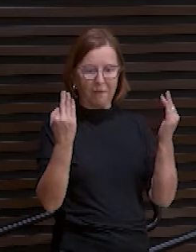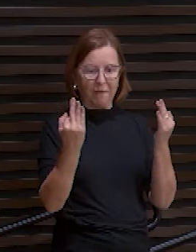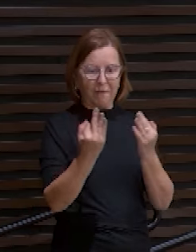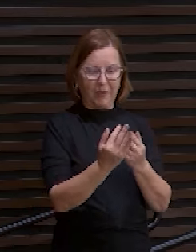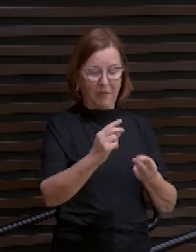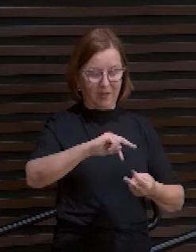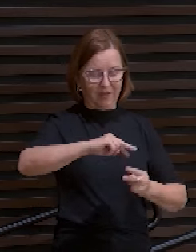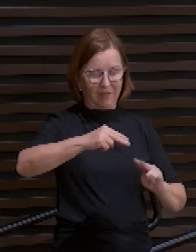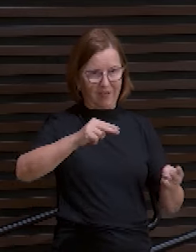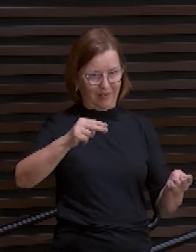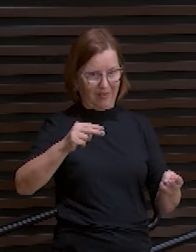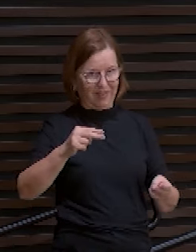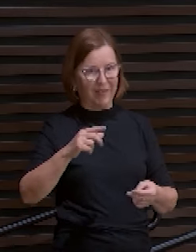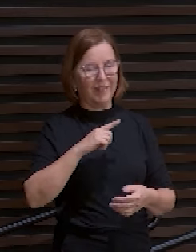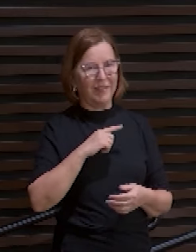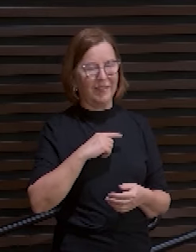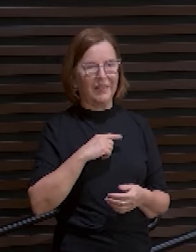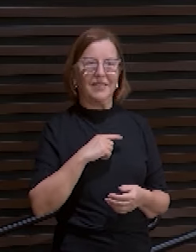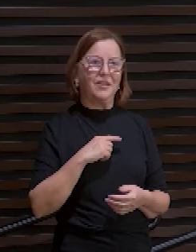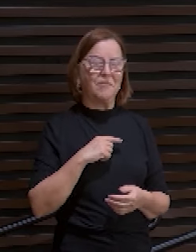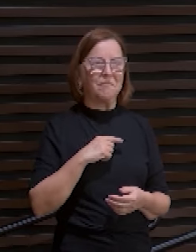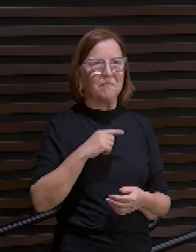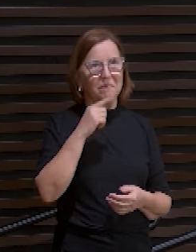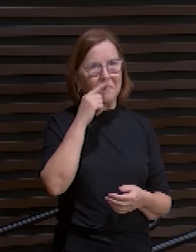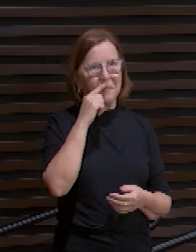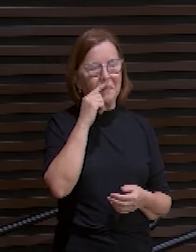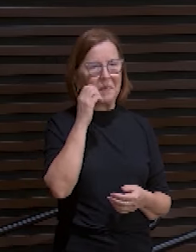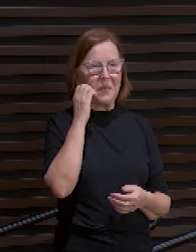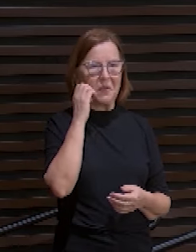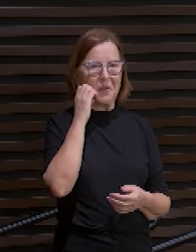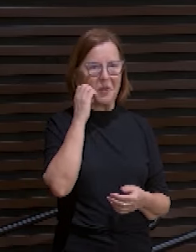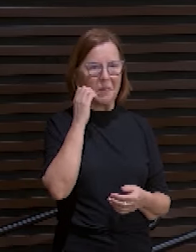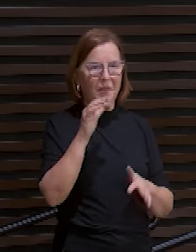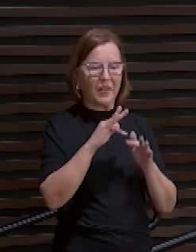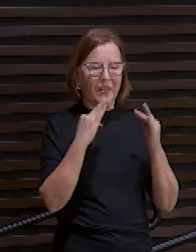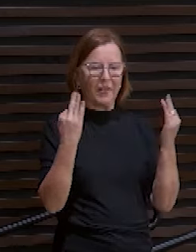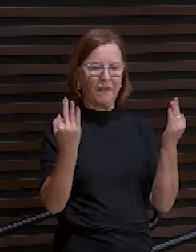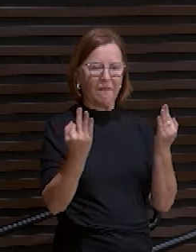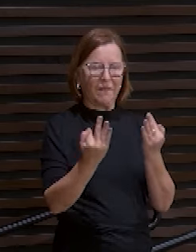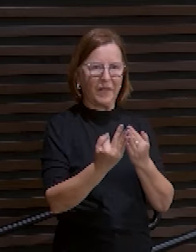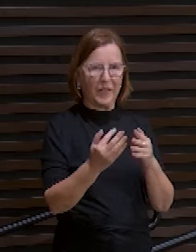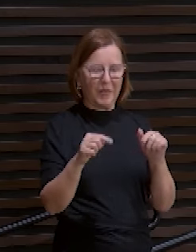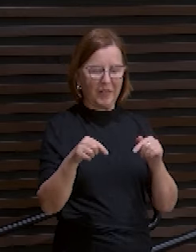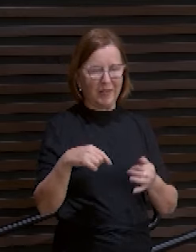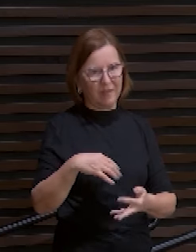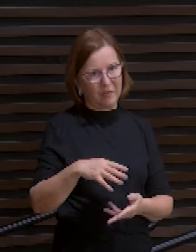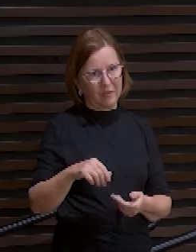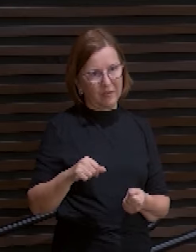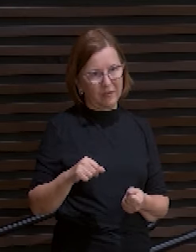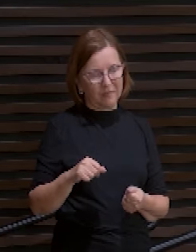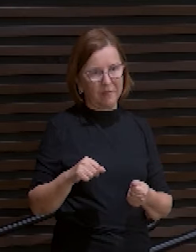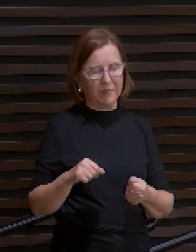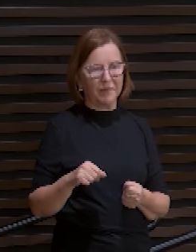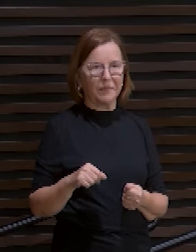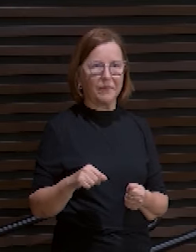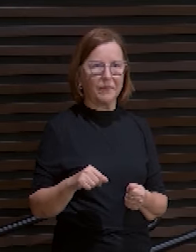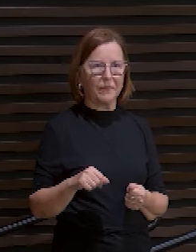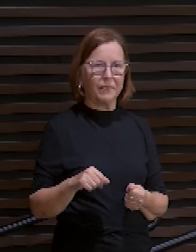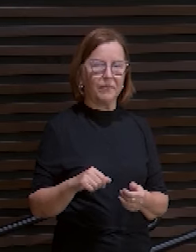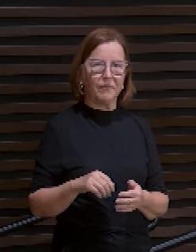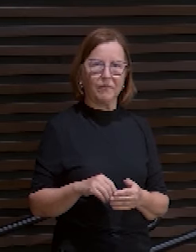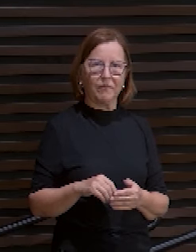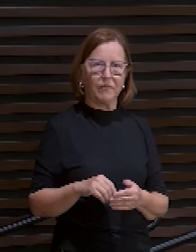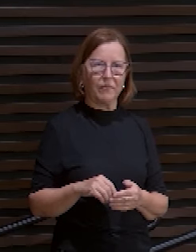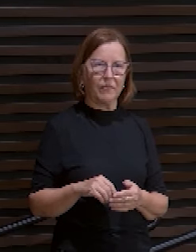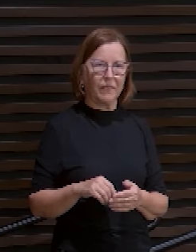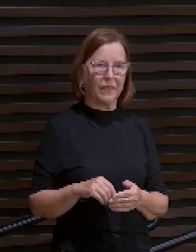meus irmãos da minha família terrena mas como falei com